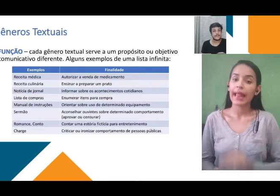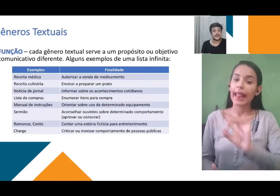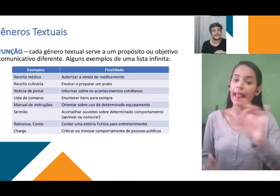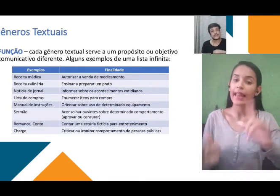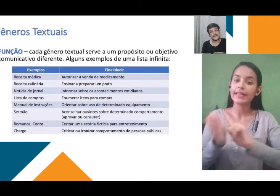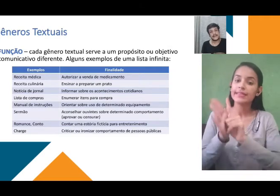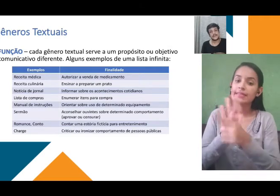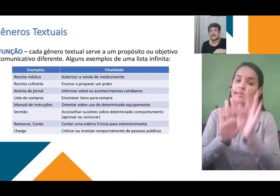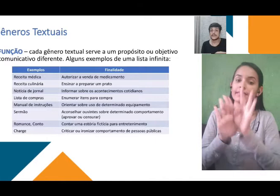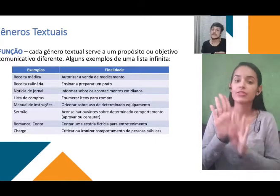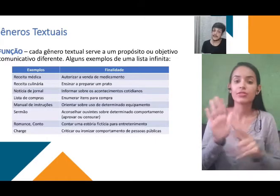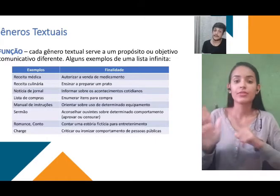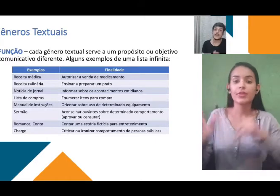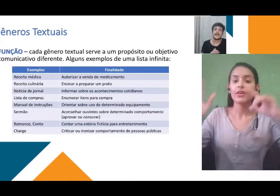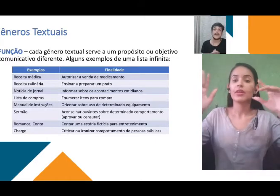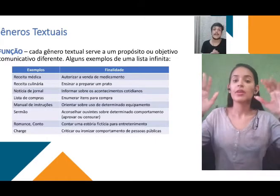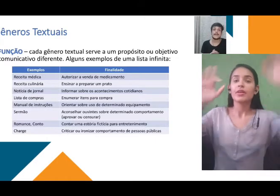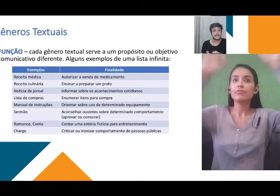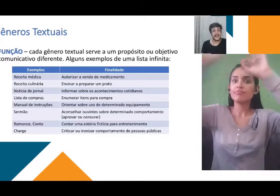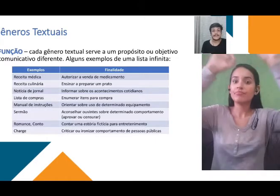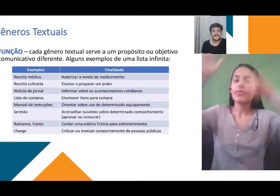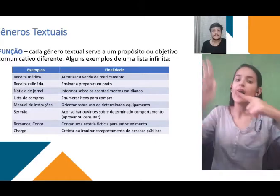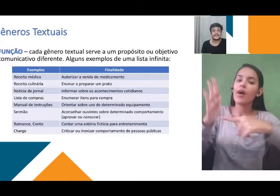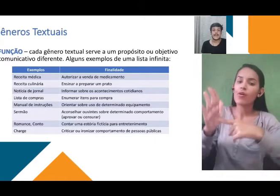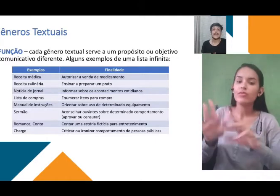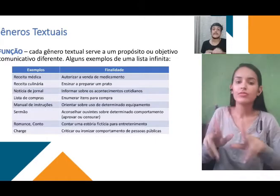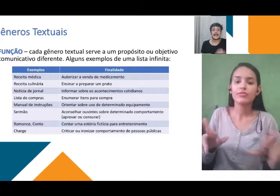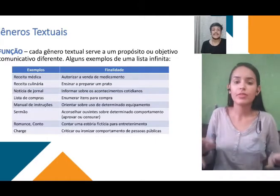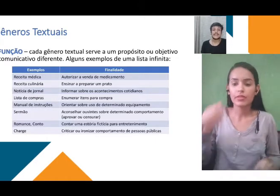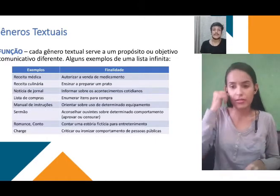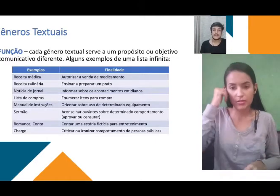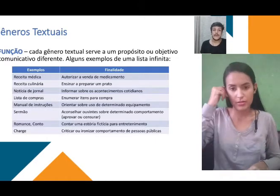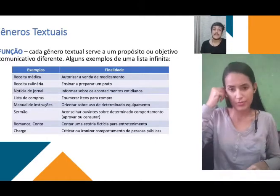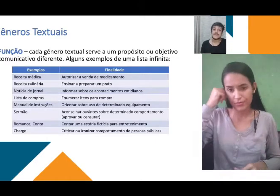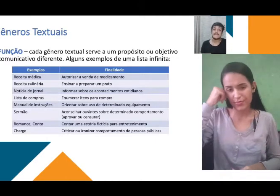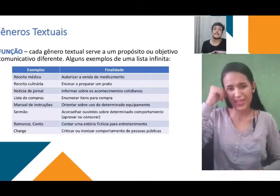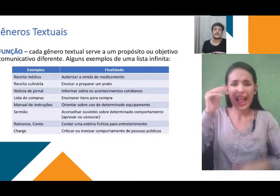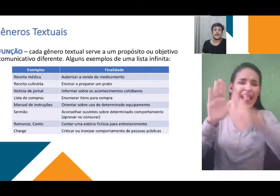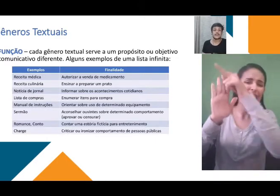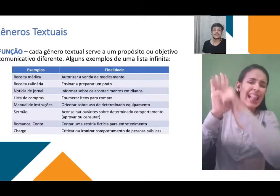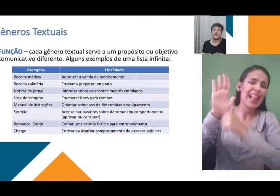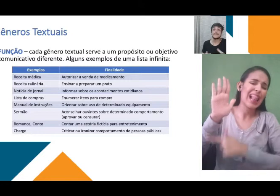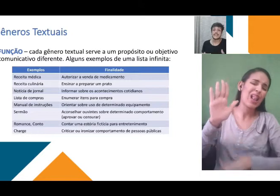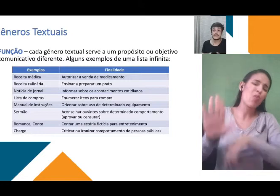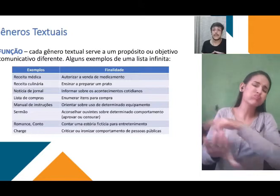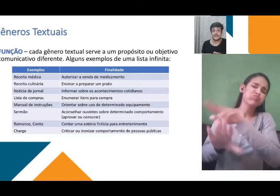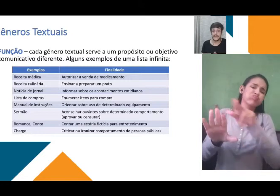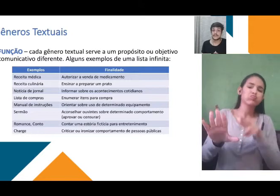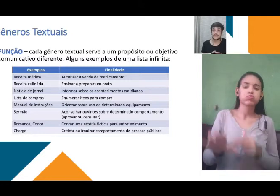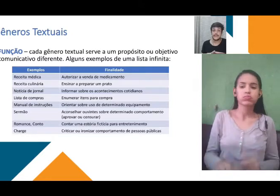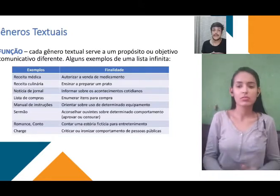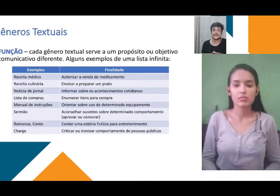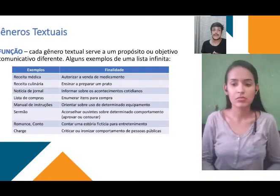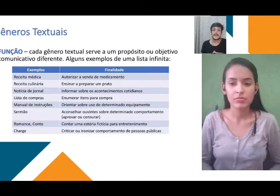tenho um propósito diferente do que quando eu escrevo uma piada, né? Então, cada gênero textual serve a um propósito ou objetivo